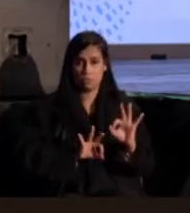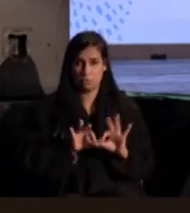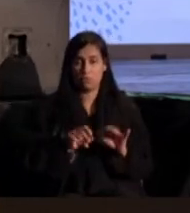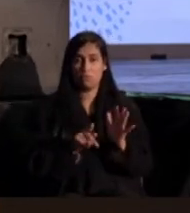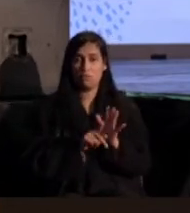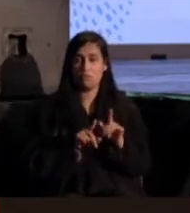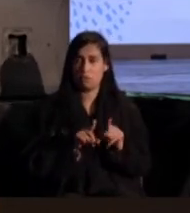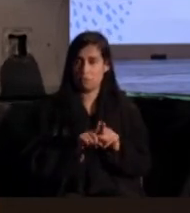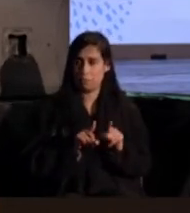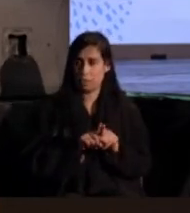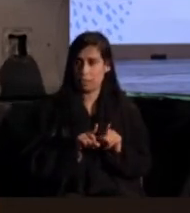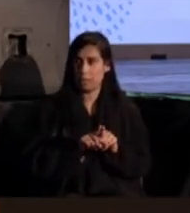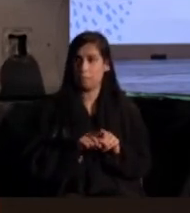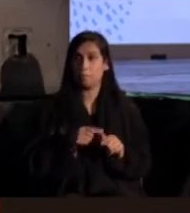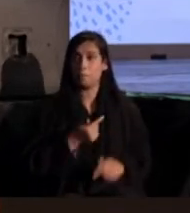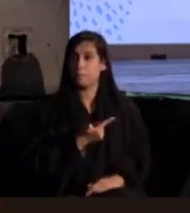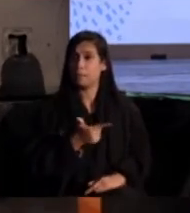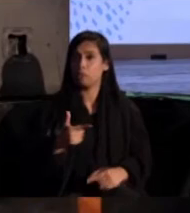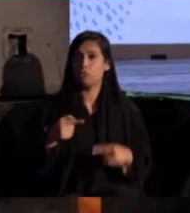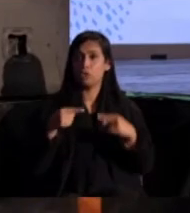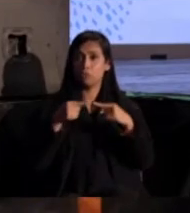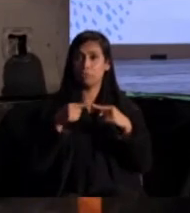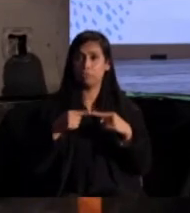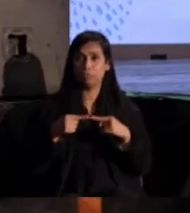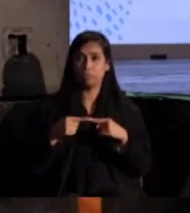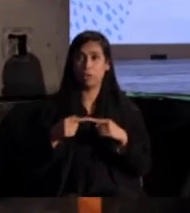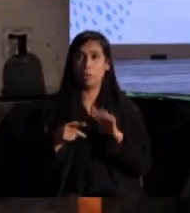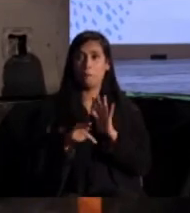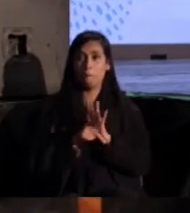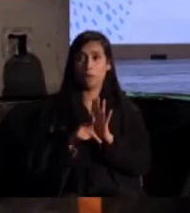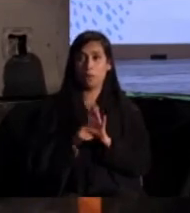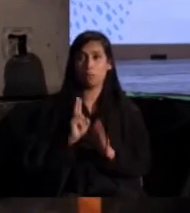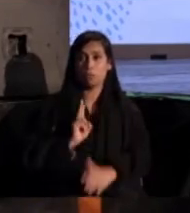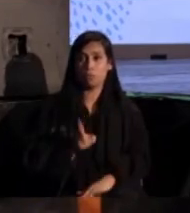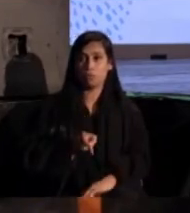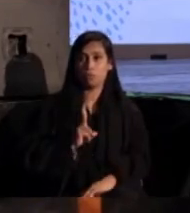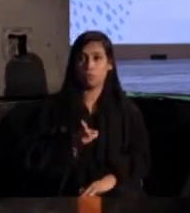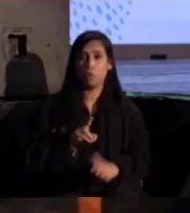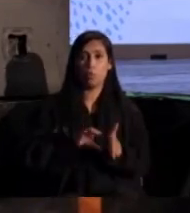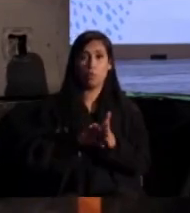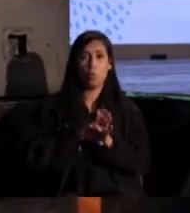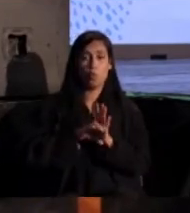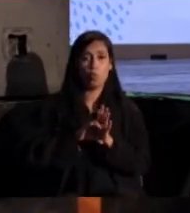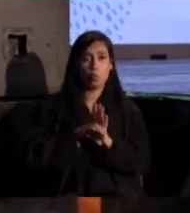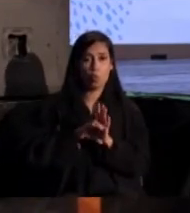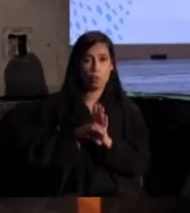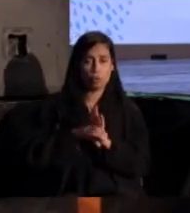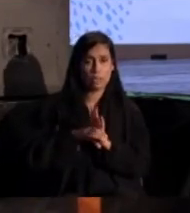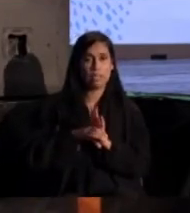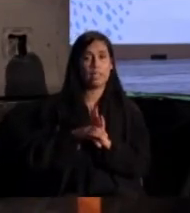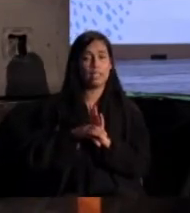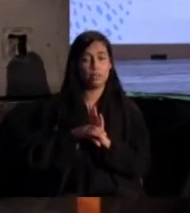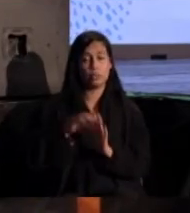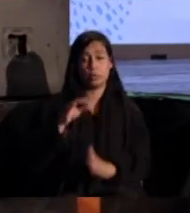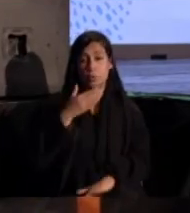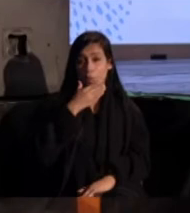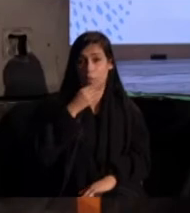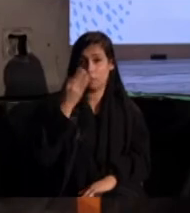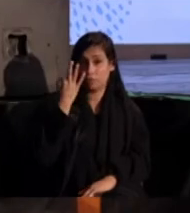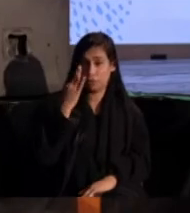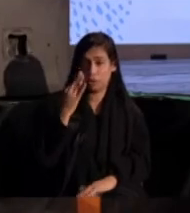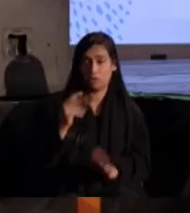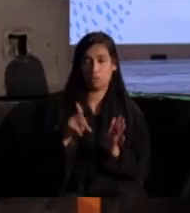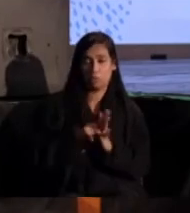uma relação de produtividade contínua. Aquele conceito que o Byung-Chul Han, o filósofo